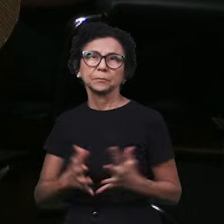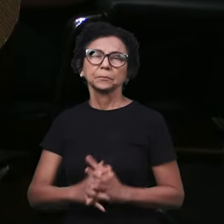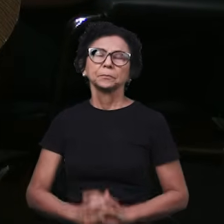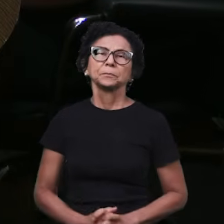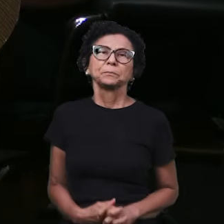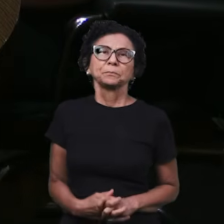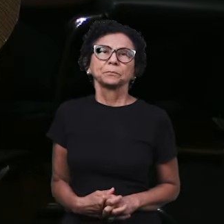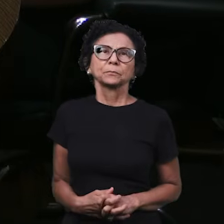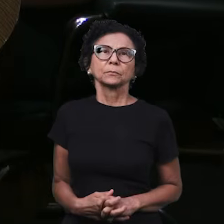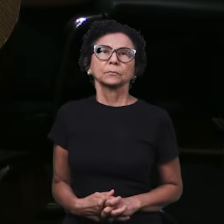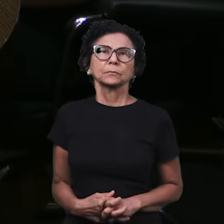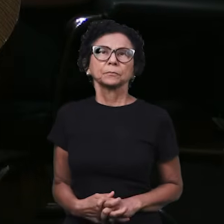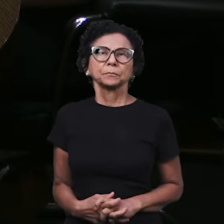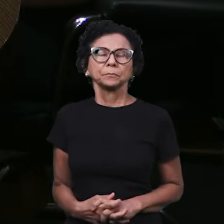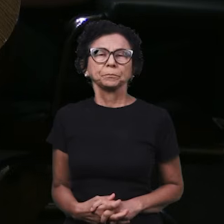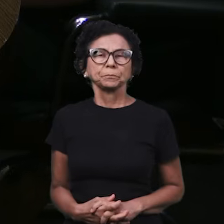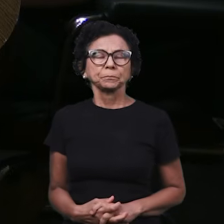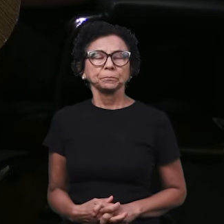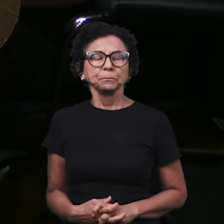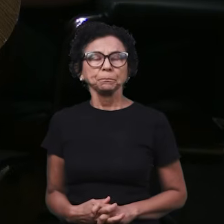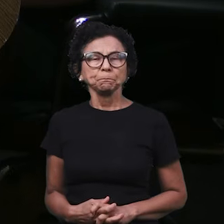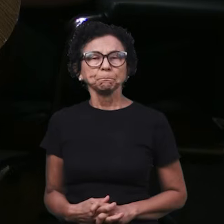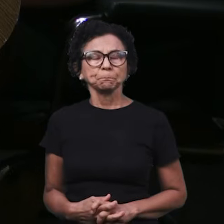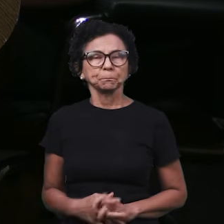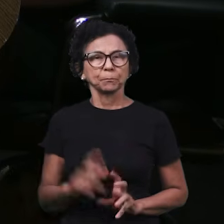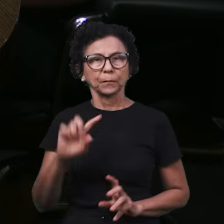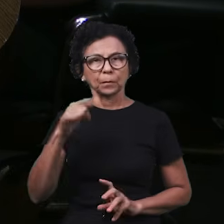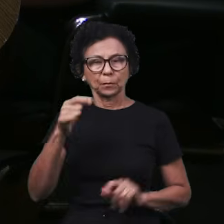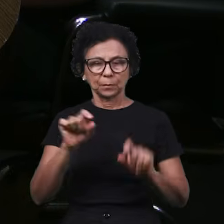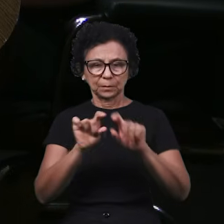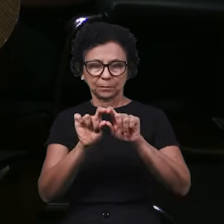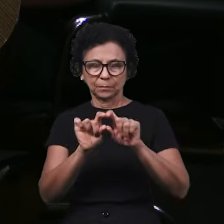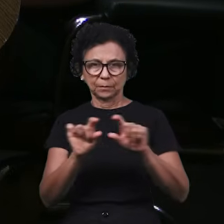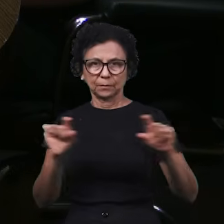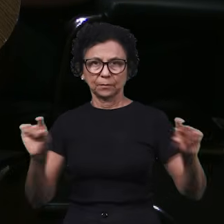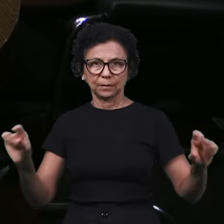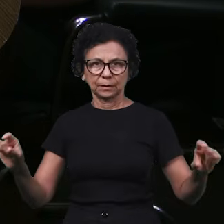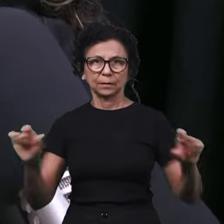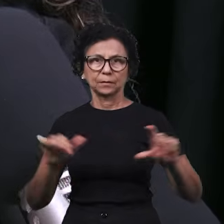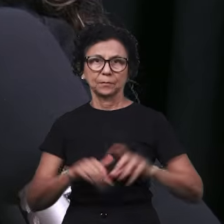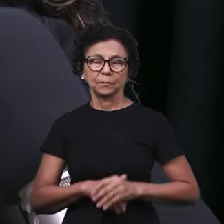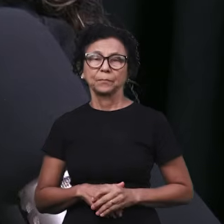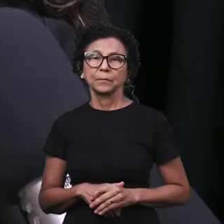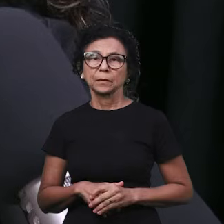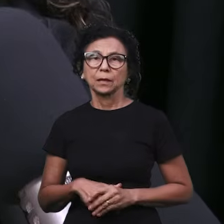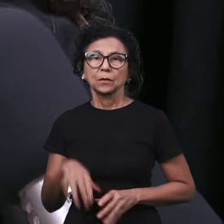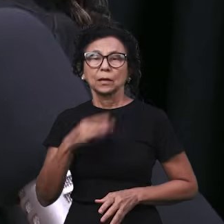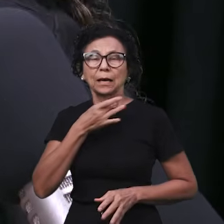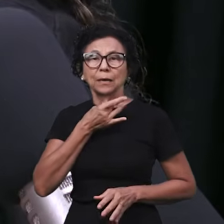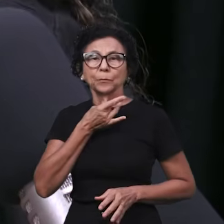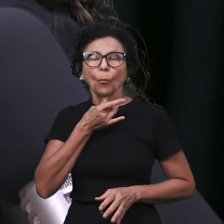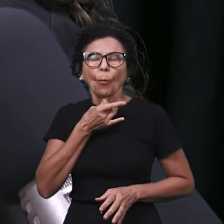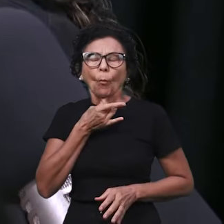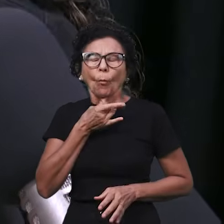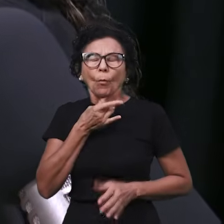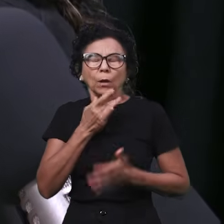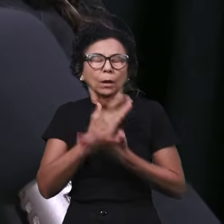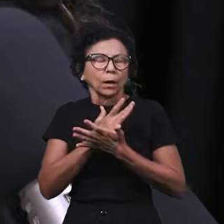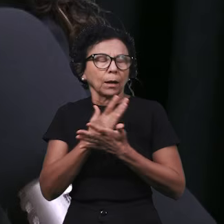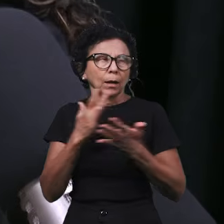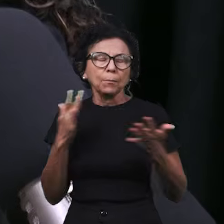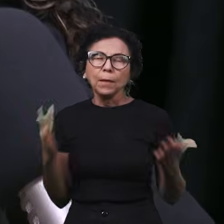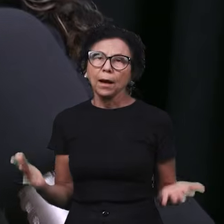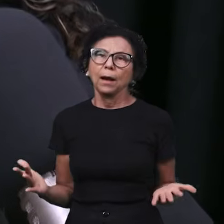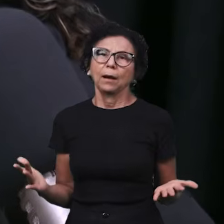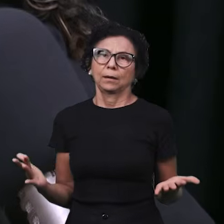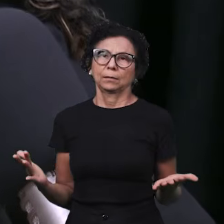Alan, que logo após fala assim, matarás a tua sede. Ou seja, é uma mudança de